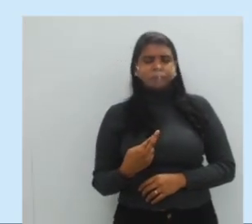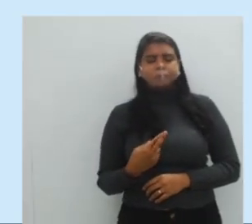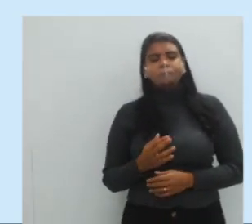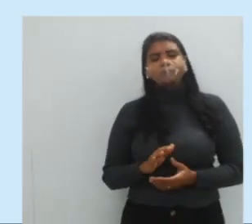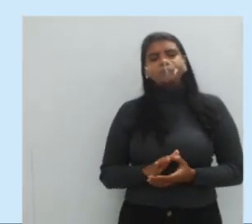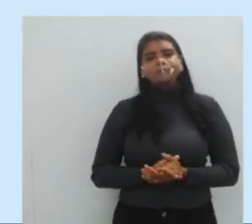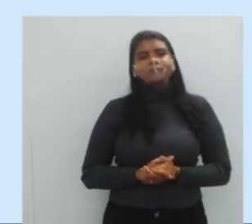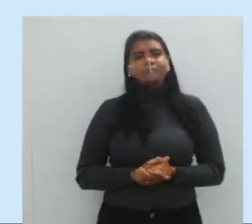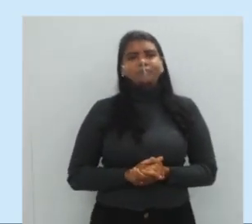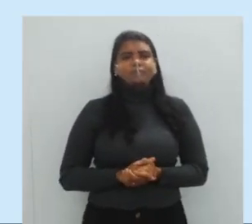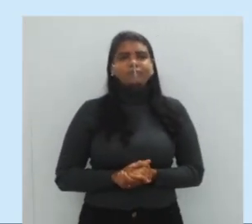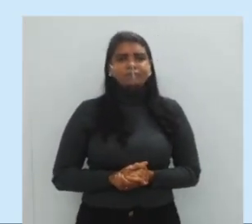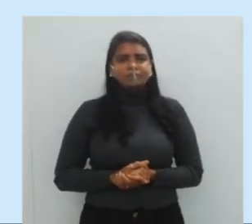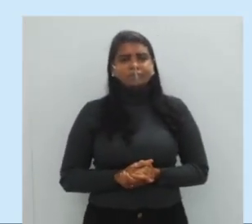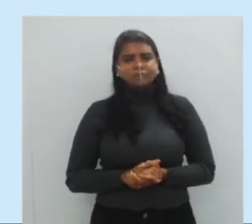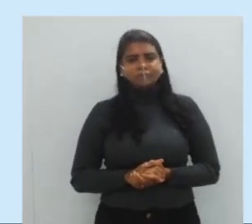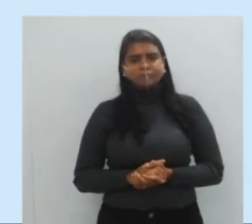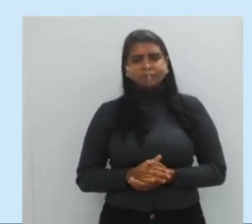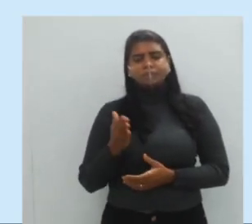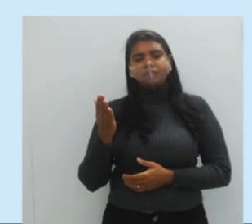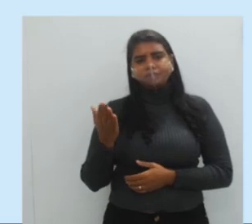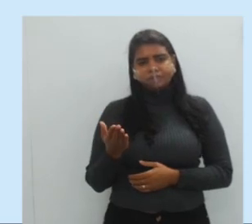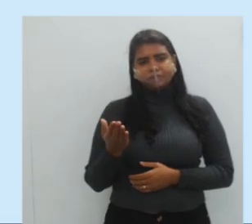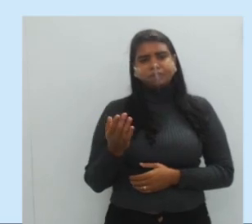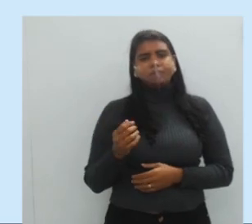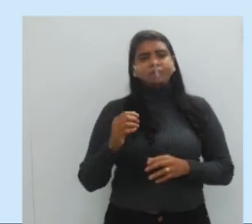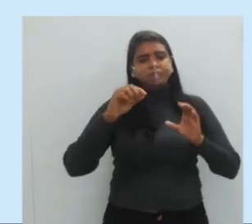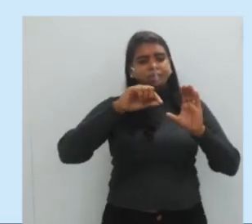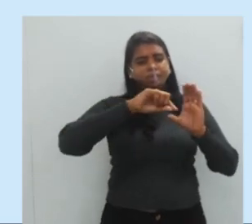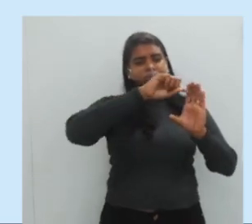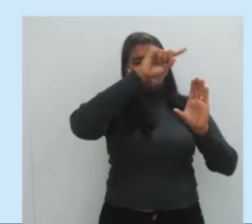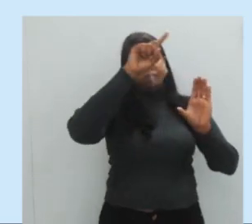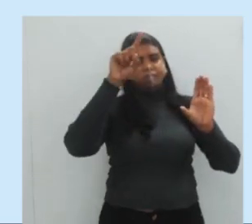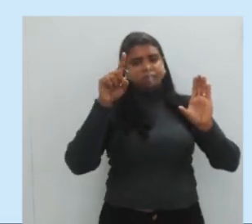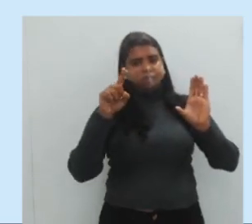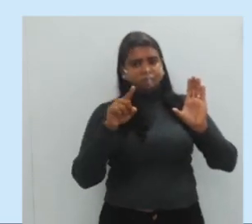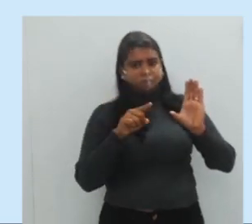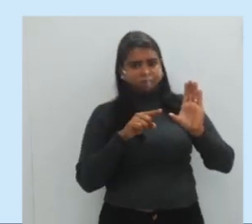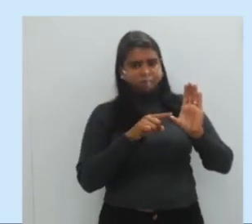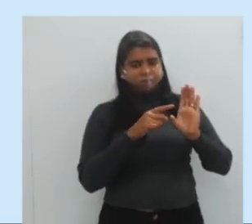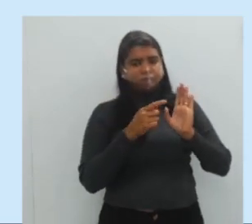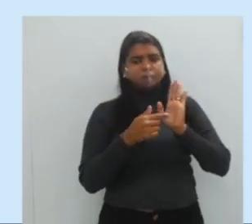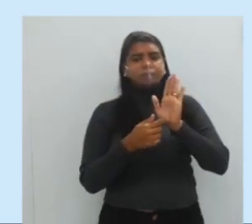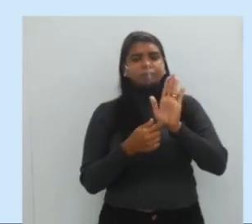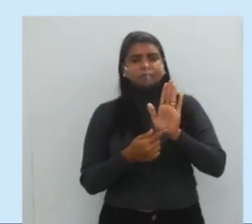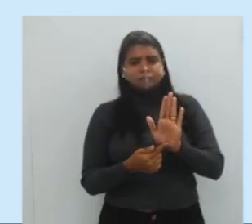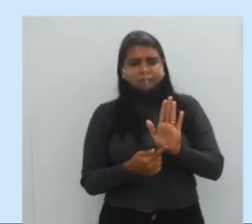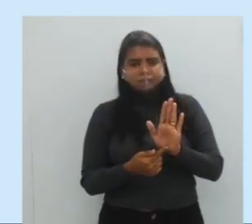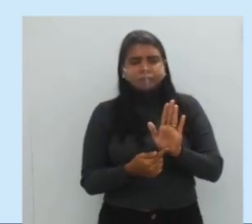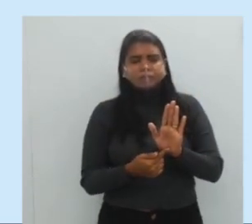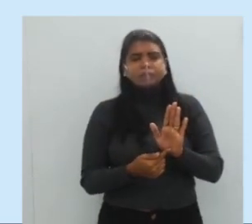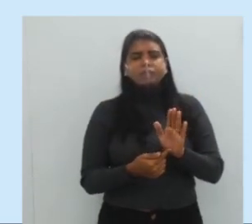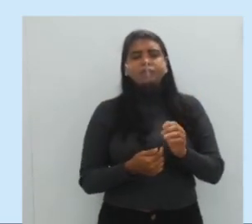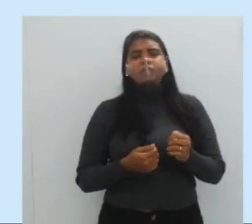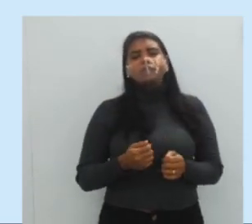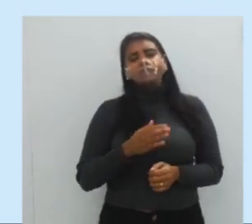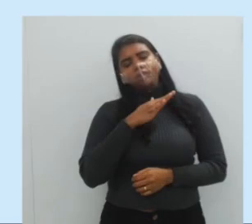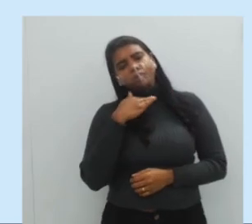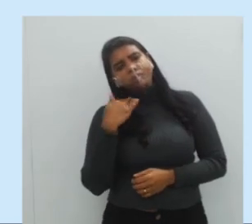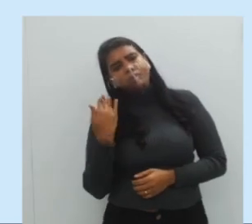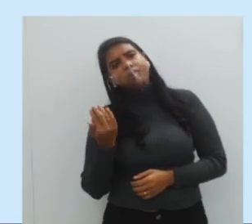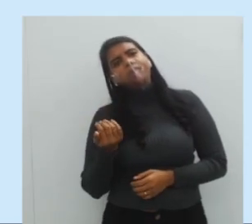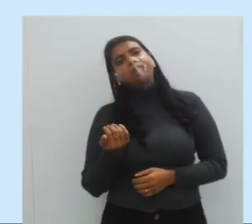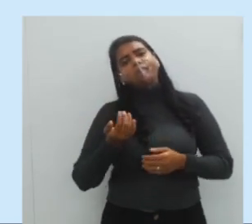aquela religião. Nesse caso aí, nós temos o Dharma, que em sânscrito, certo, vai mostrar justamente essa questão